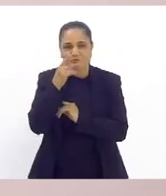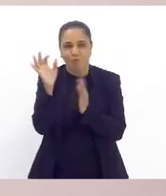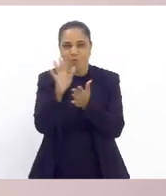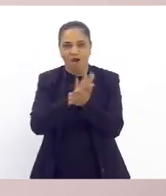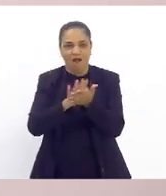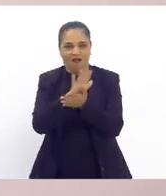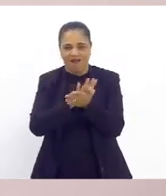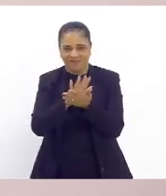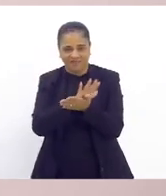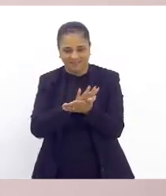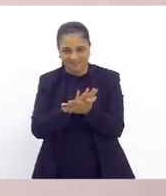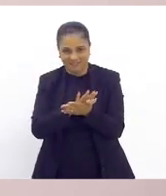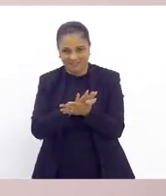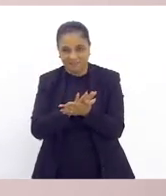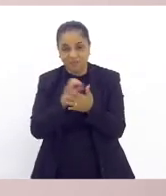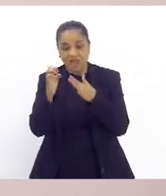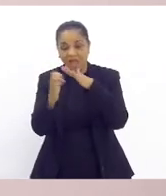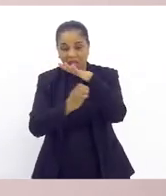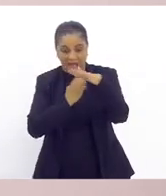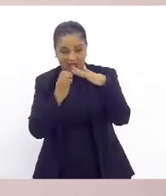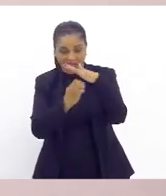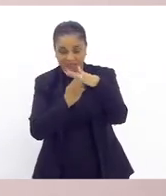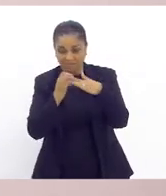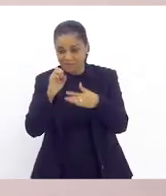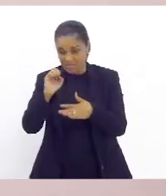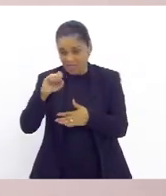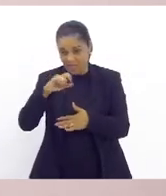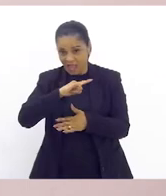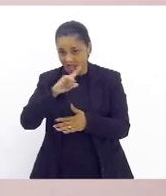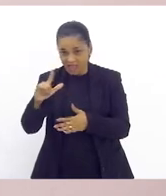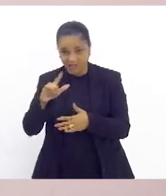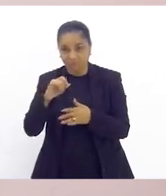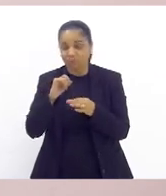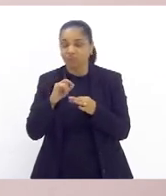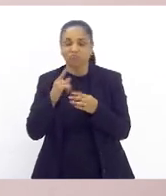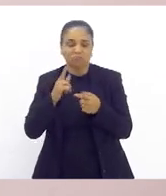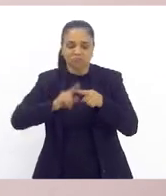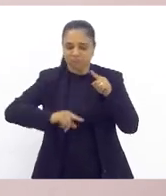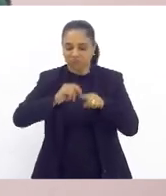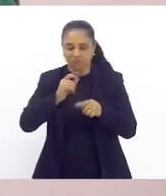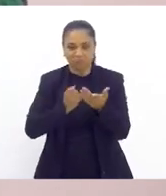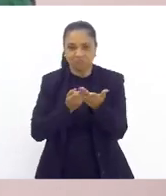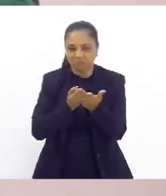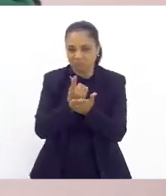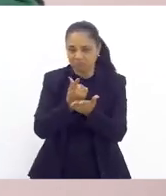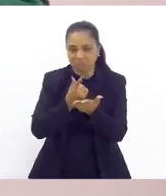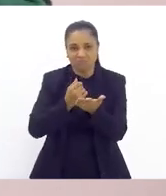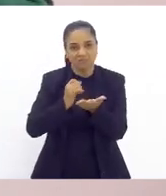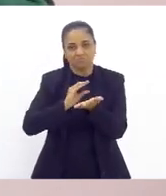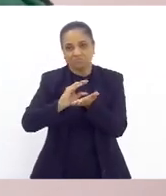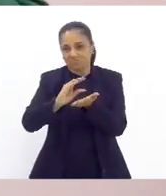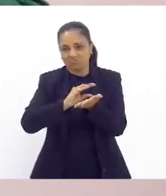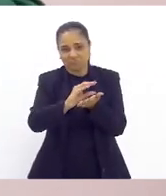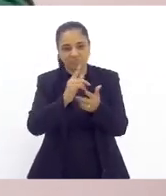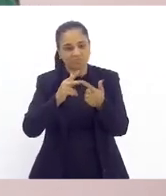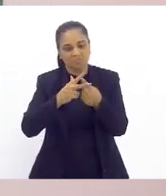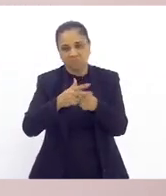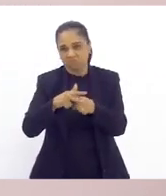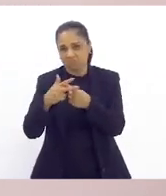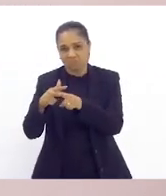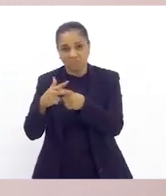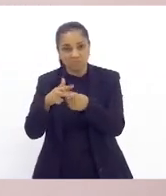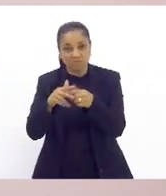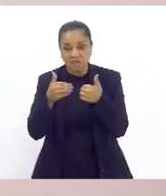preste esse dois serviços no estado não investe nas suas substrações e não está aberta e disposta